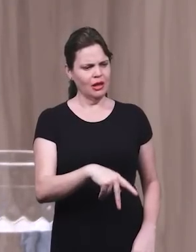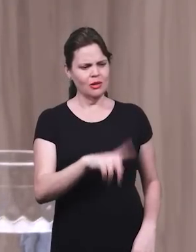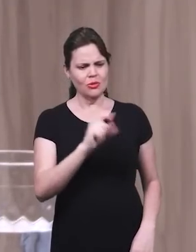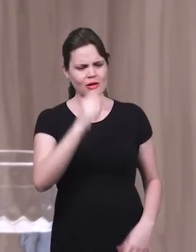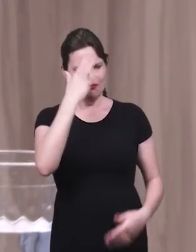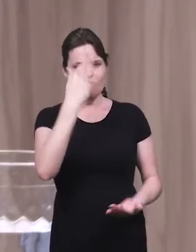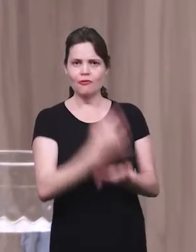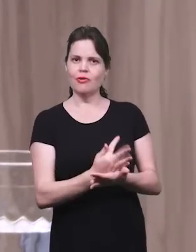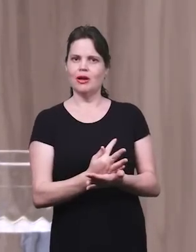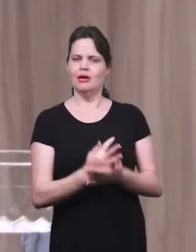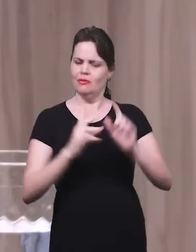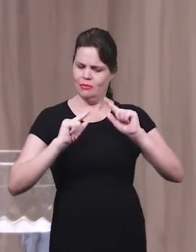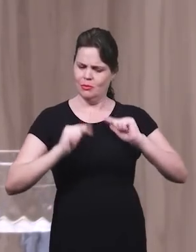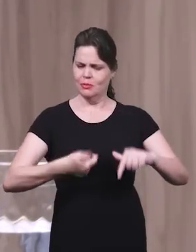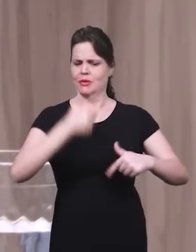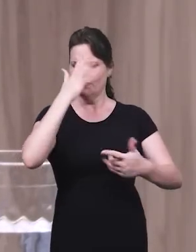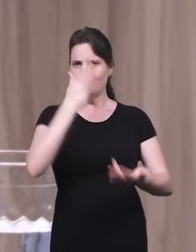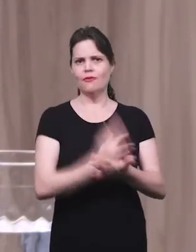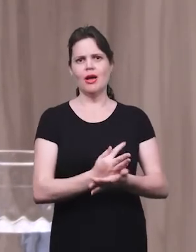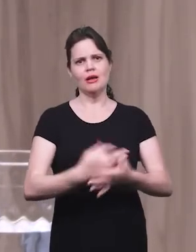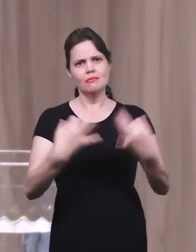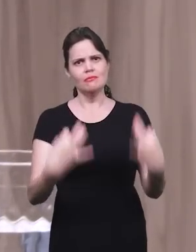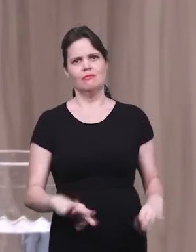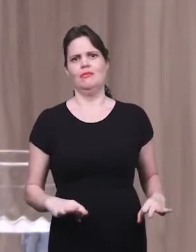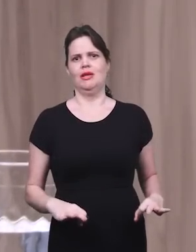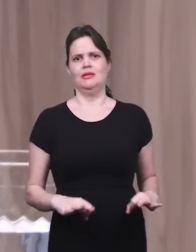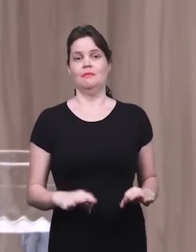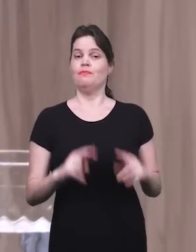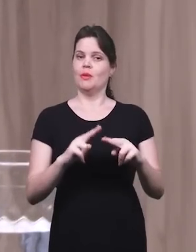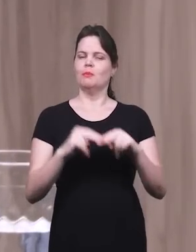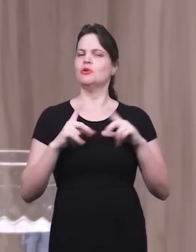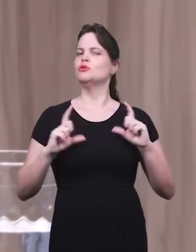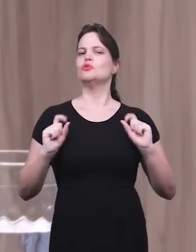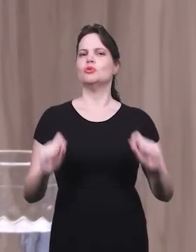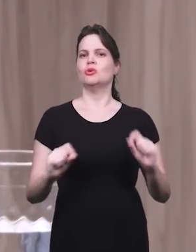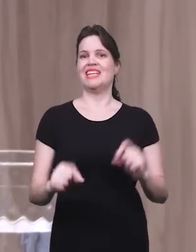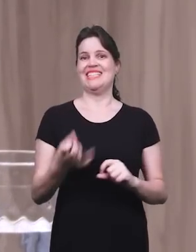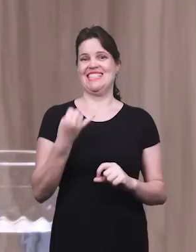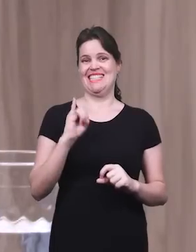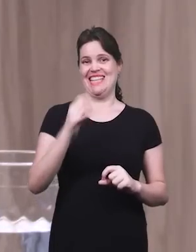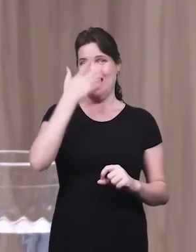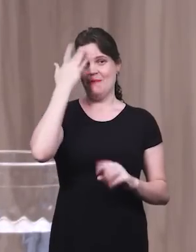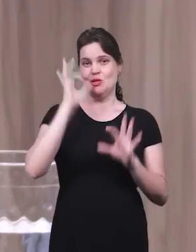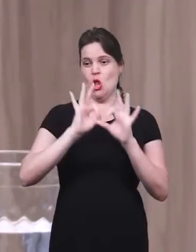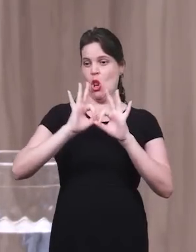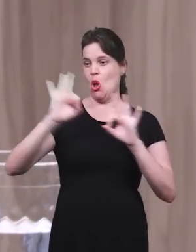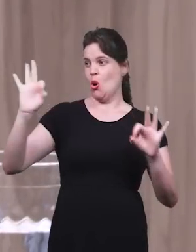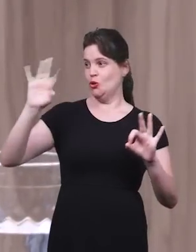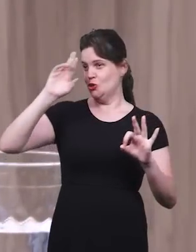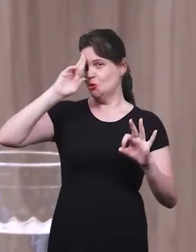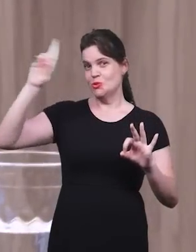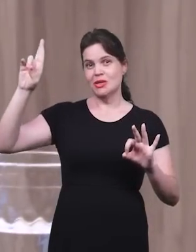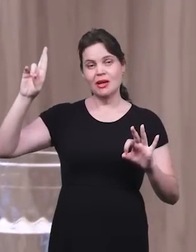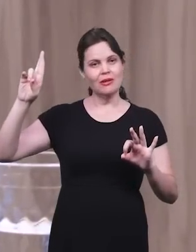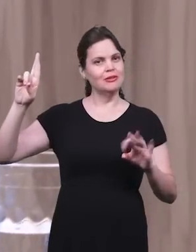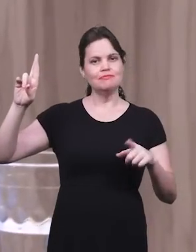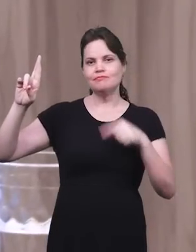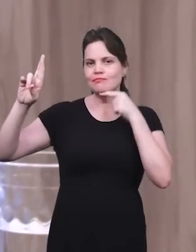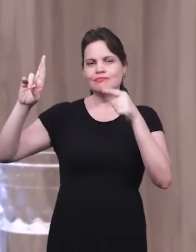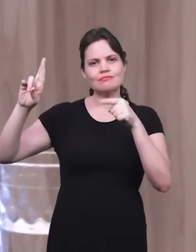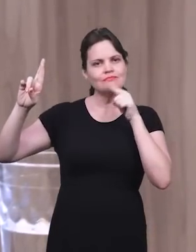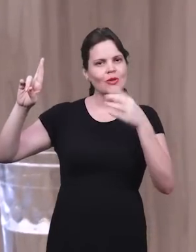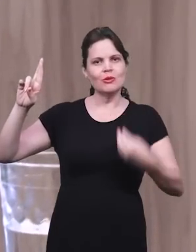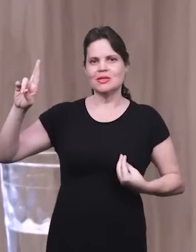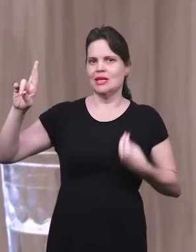fé mesmo. É uma operação maravilhosa de fé, porque por isso que o homem sem Jesus não consegue viver